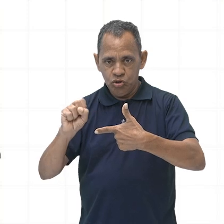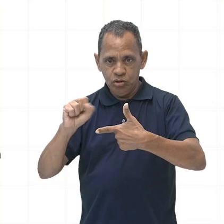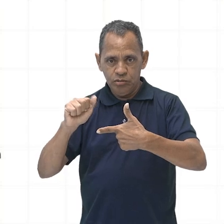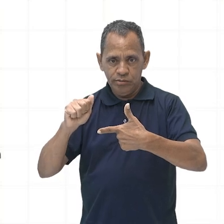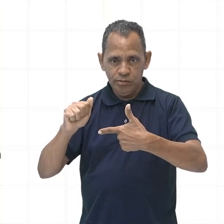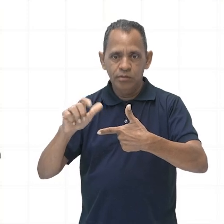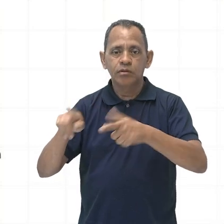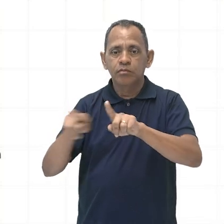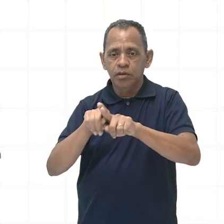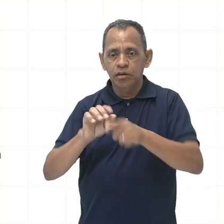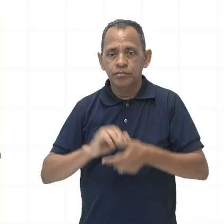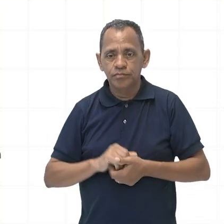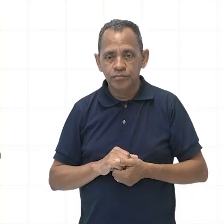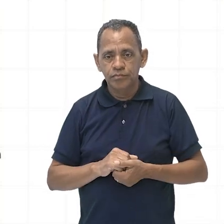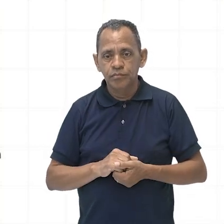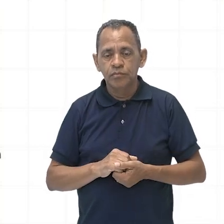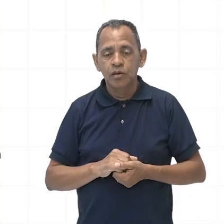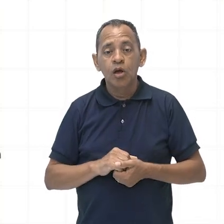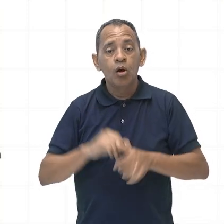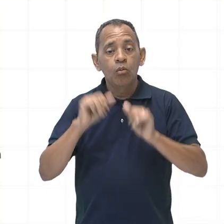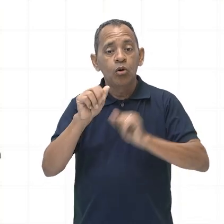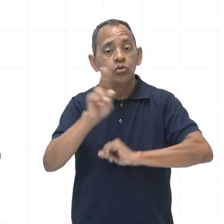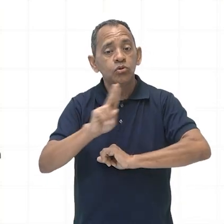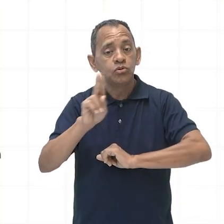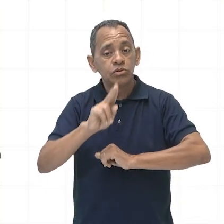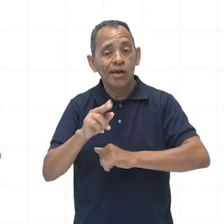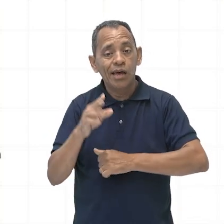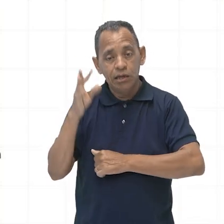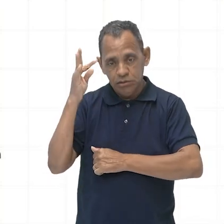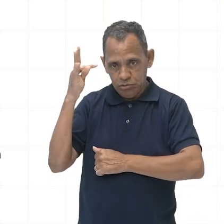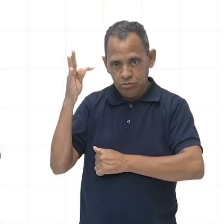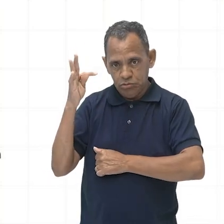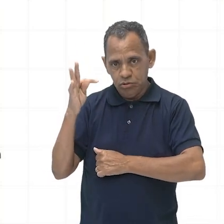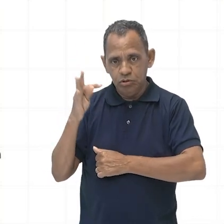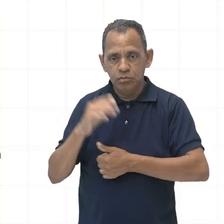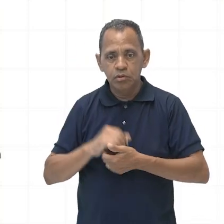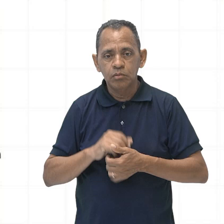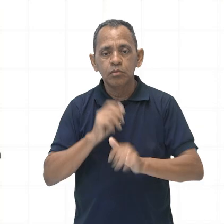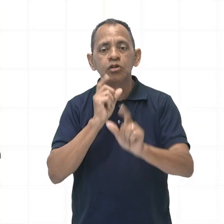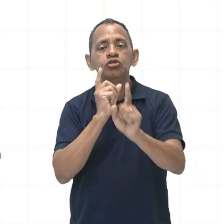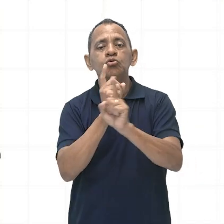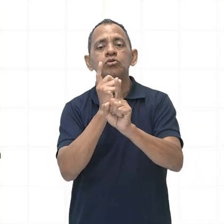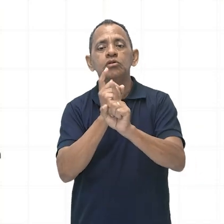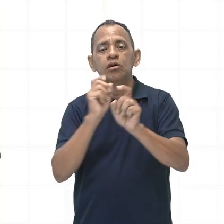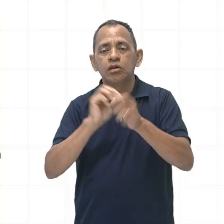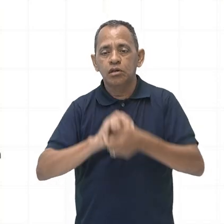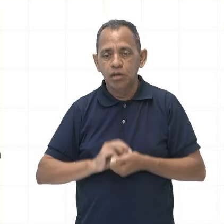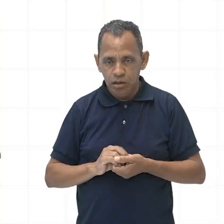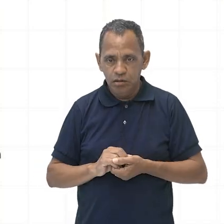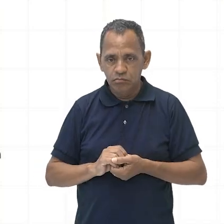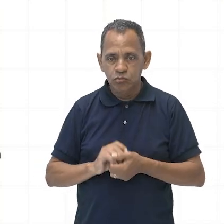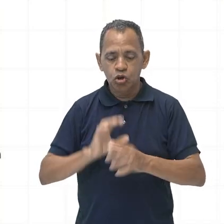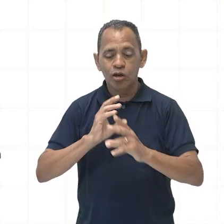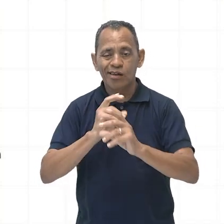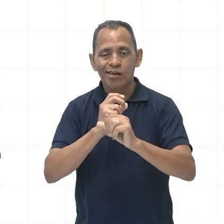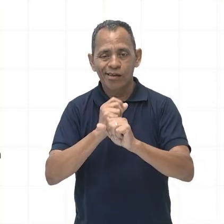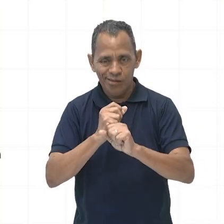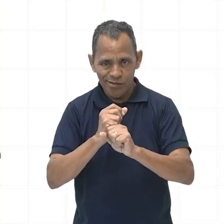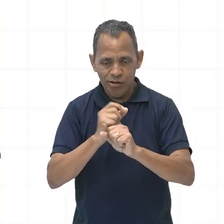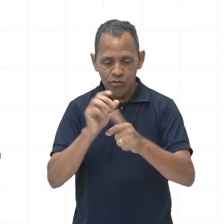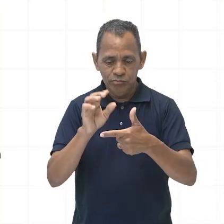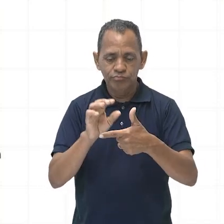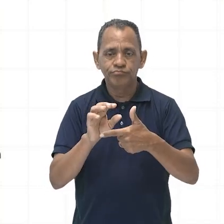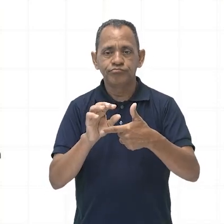desse quadrado. Então, a gente pode aplicar o teorema de Pitágoras para descobrir a medida dessa diagonal. Então, agora,